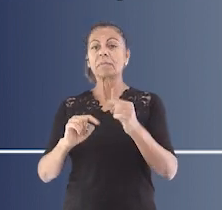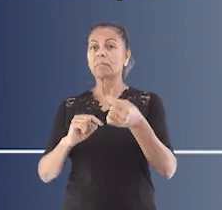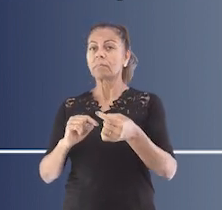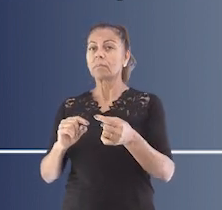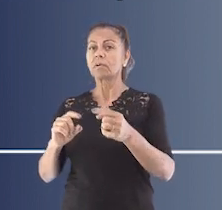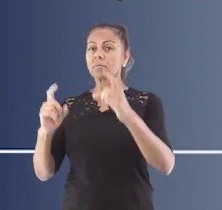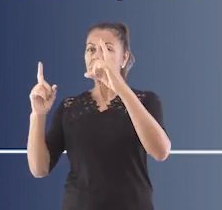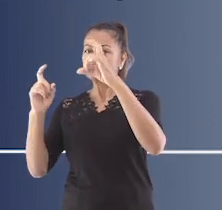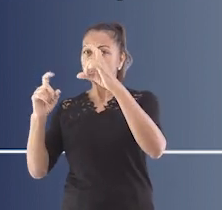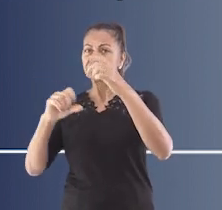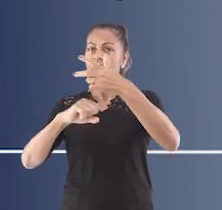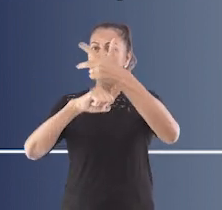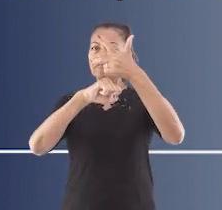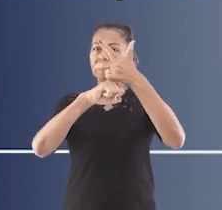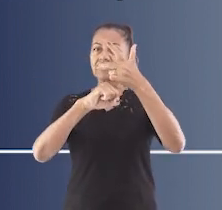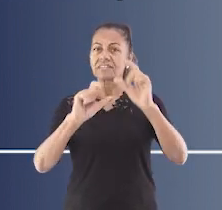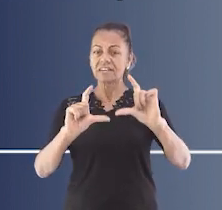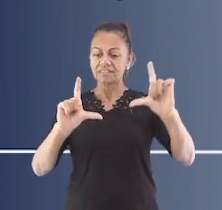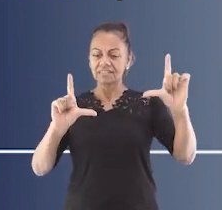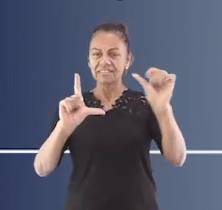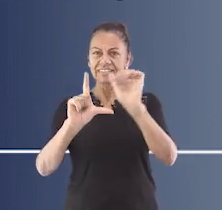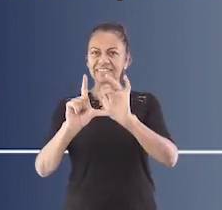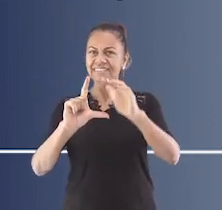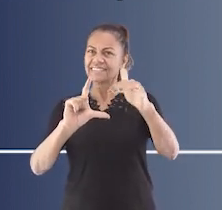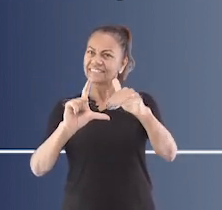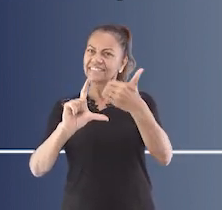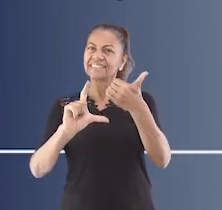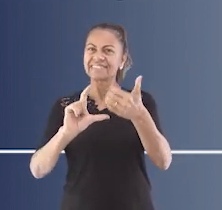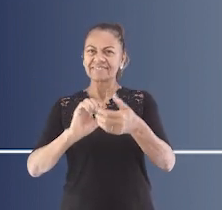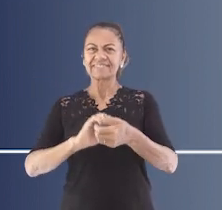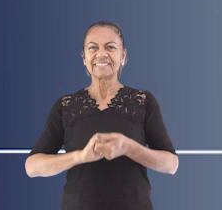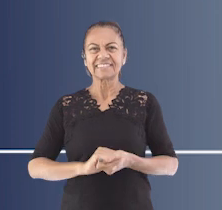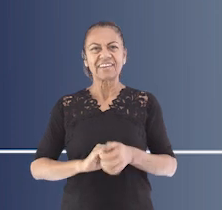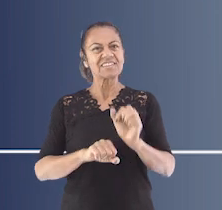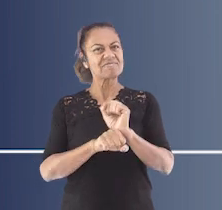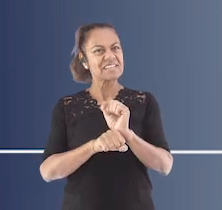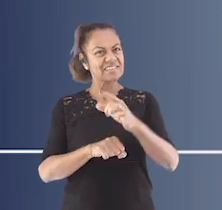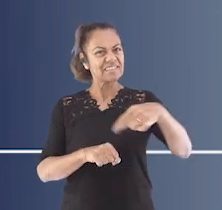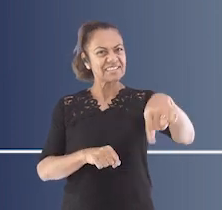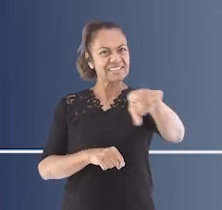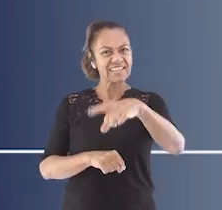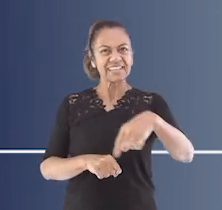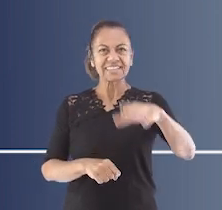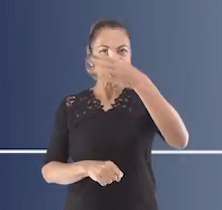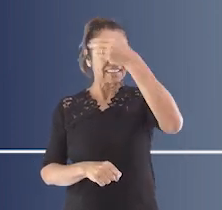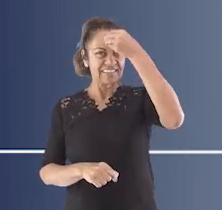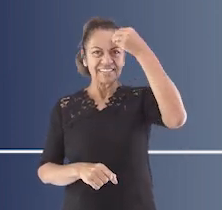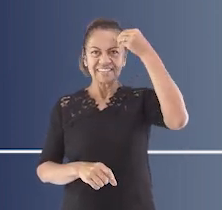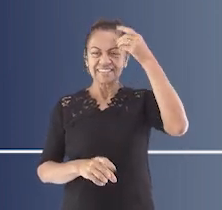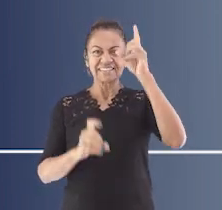que poderá ser enviado pelo QR Code que aparece aqui na tela. Estarei